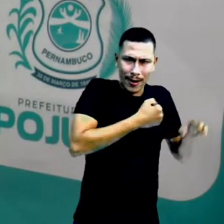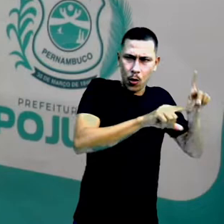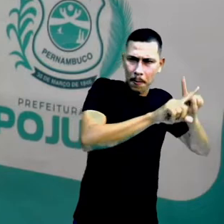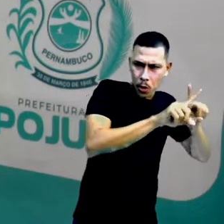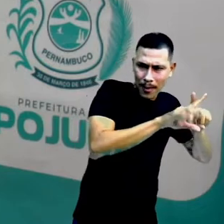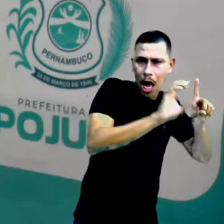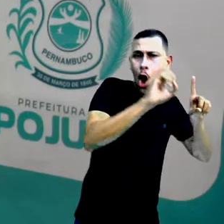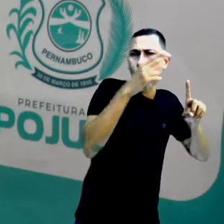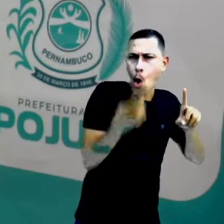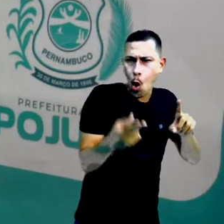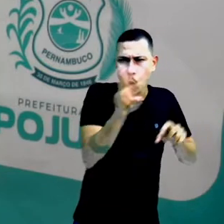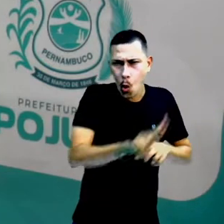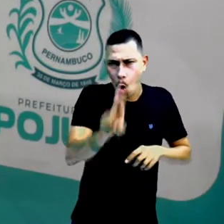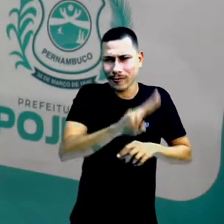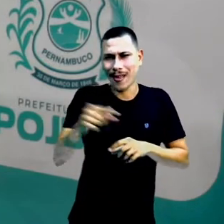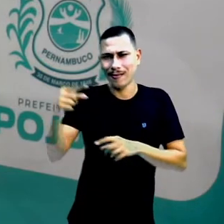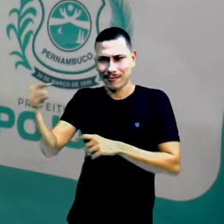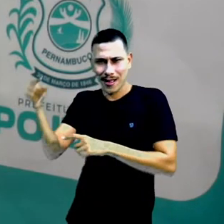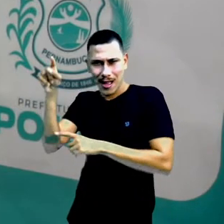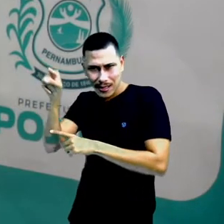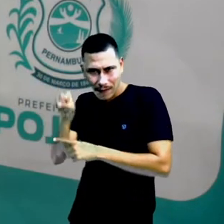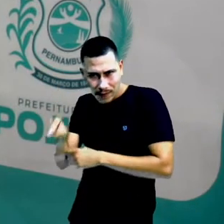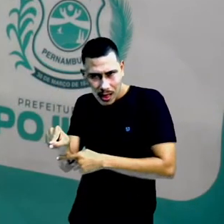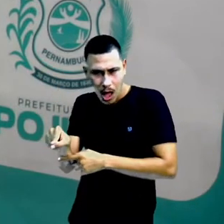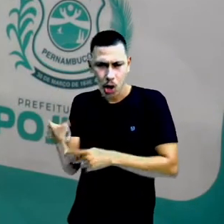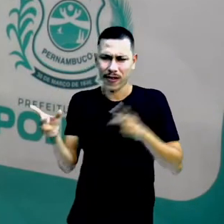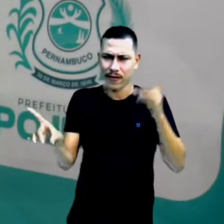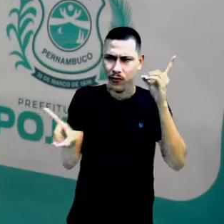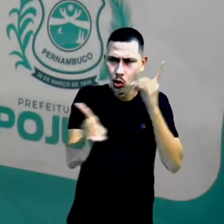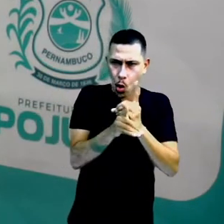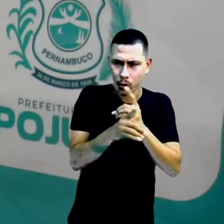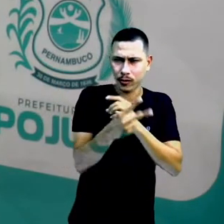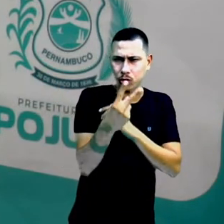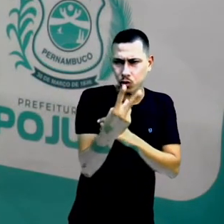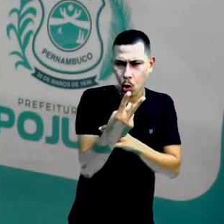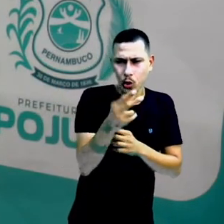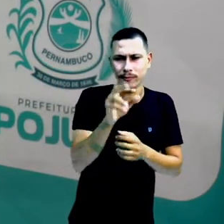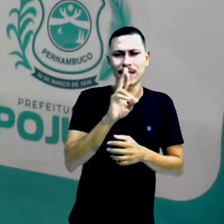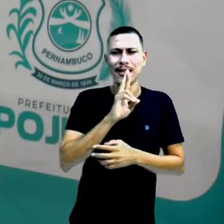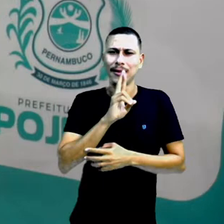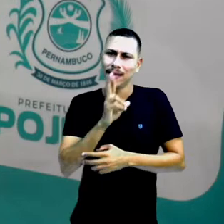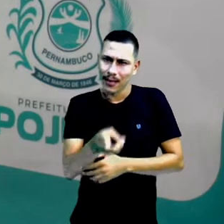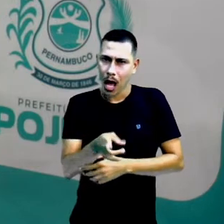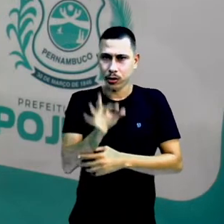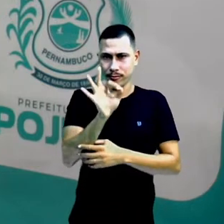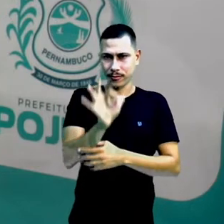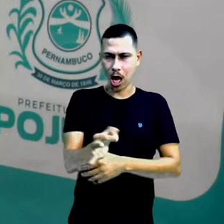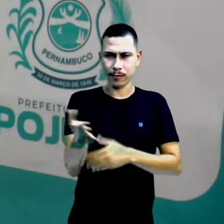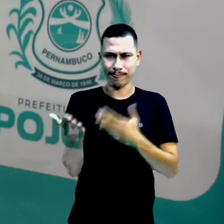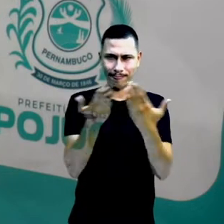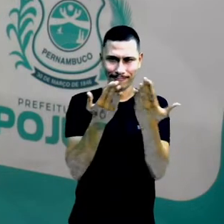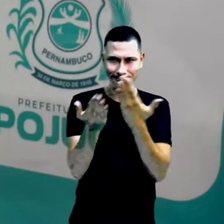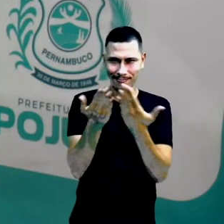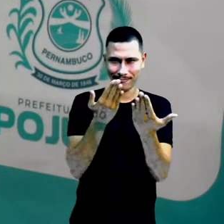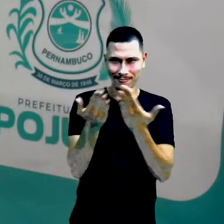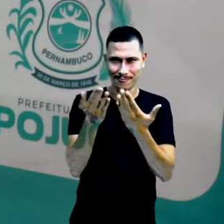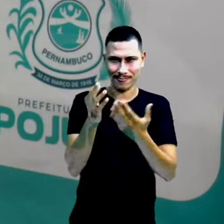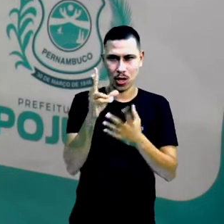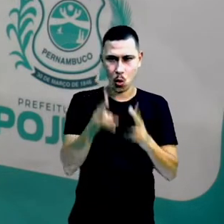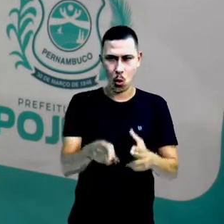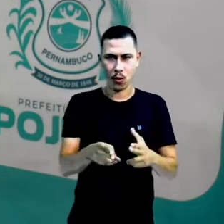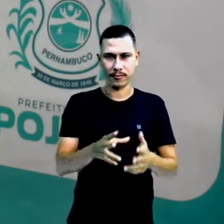faz a condição da divisão. E você vai ter a condição do resultado equiparado, ou seja,